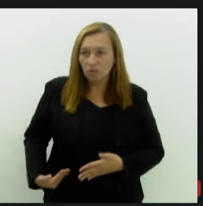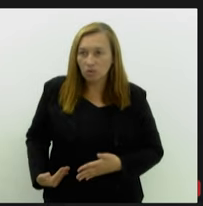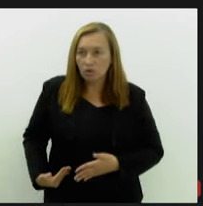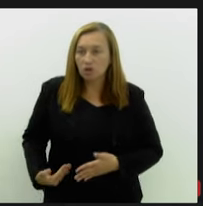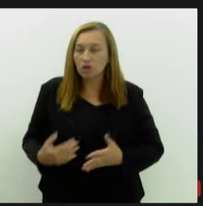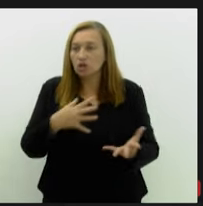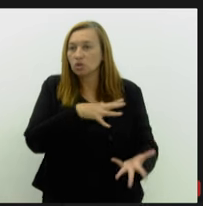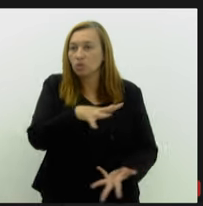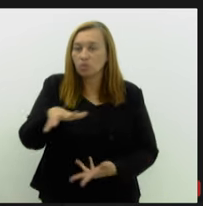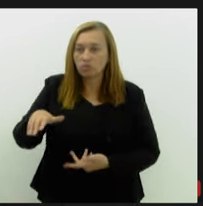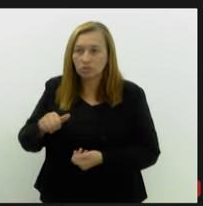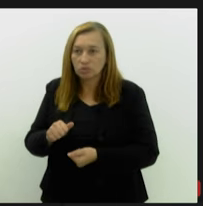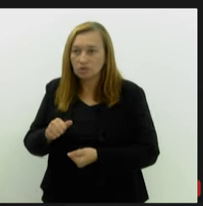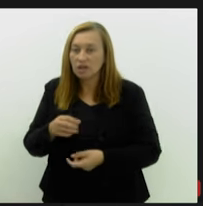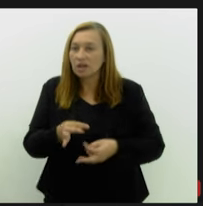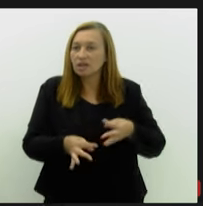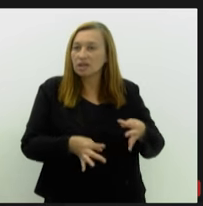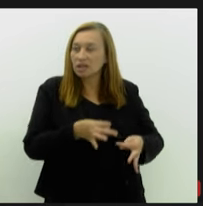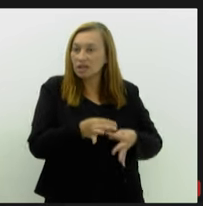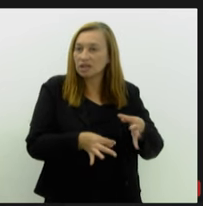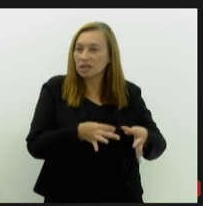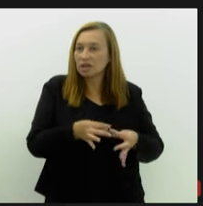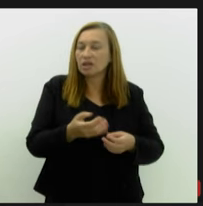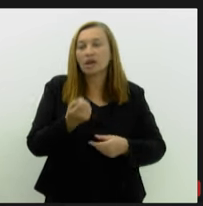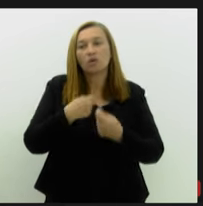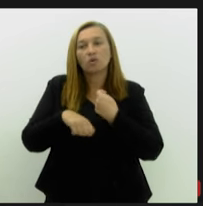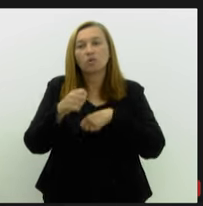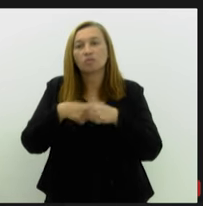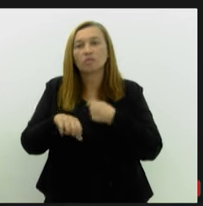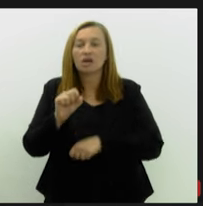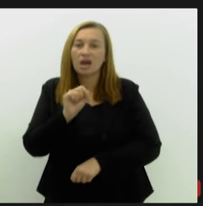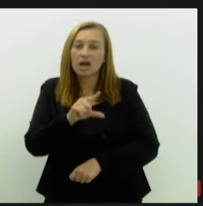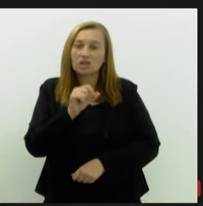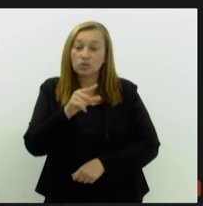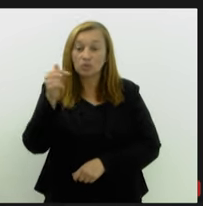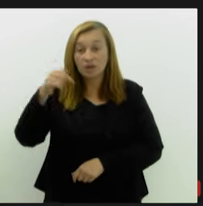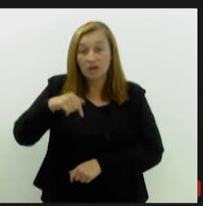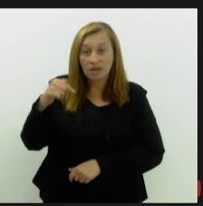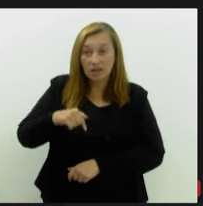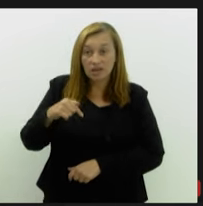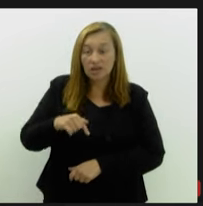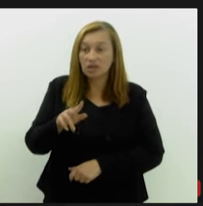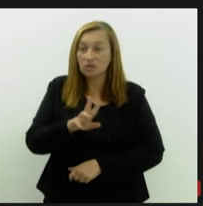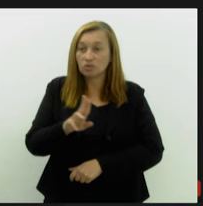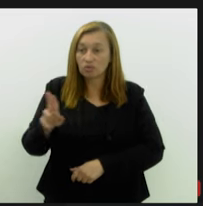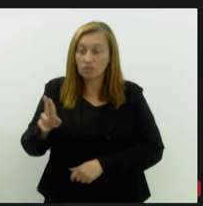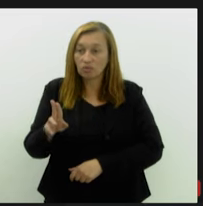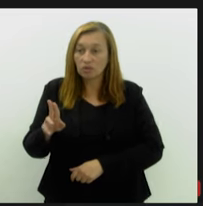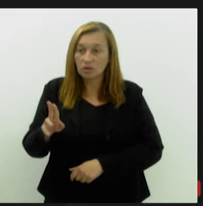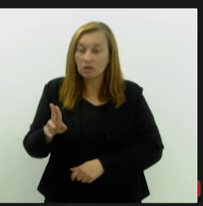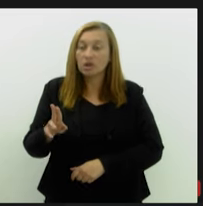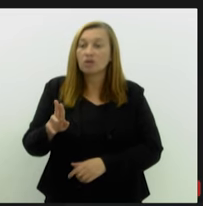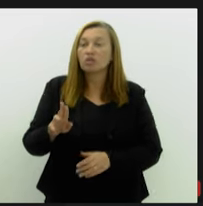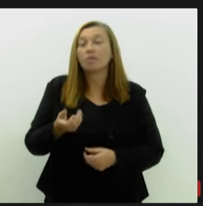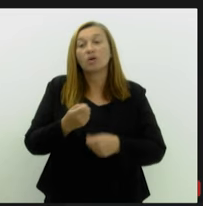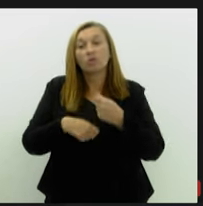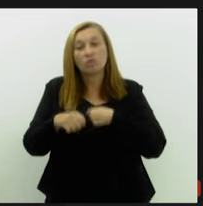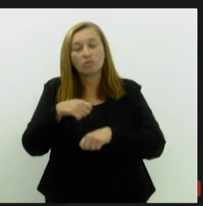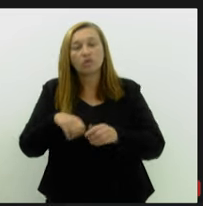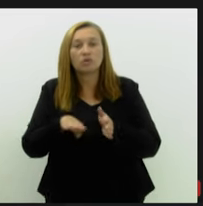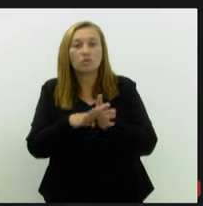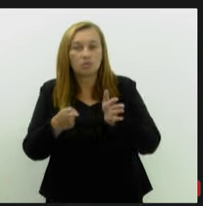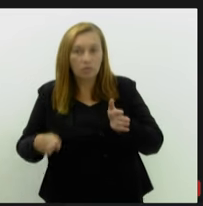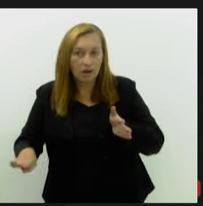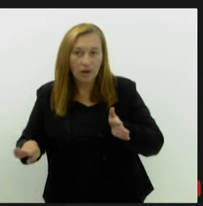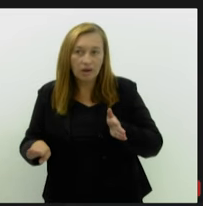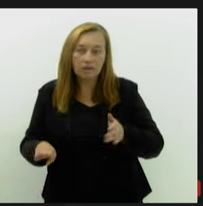mundo inteiro é tratada como economia azul, e aqui nós a denominamos como economia do mar, né?